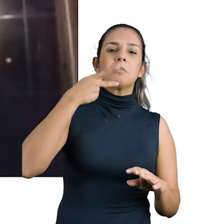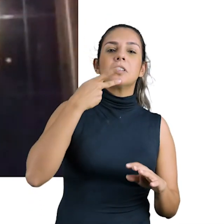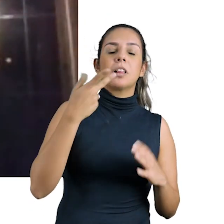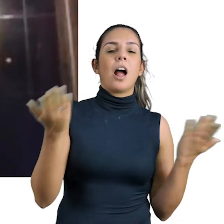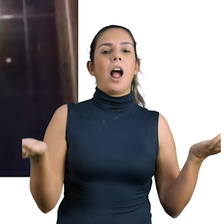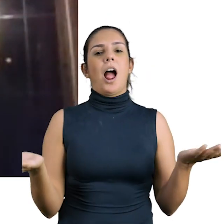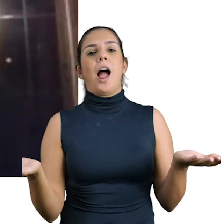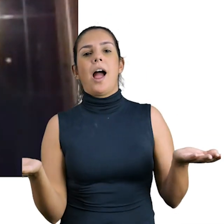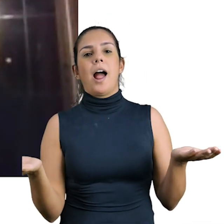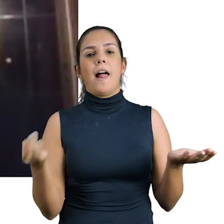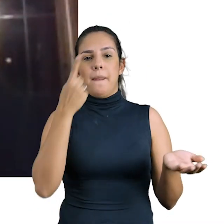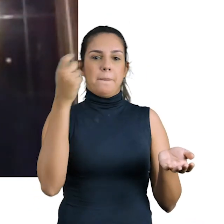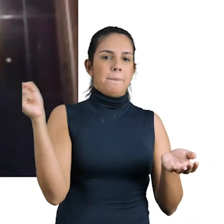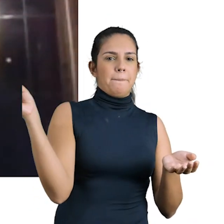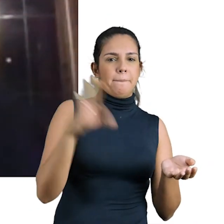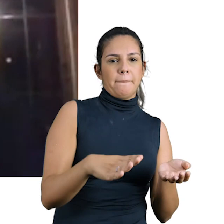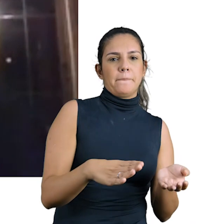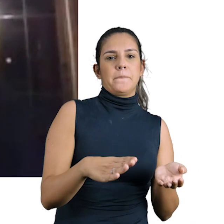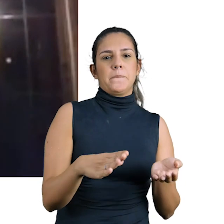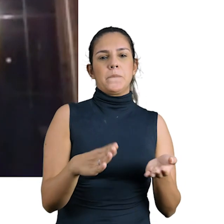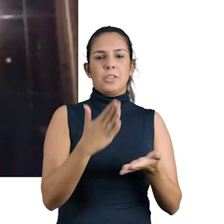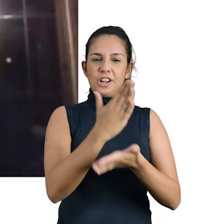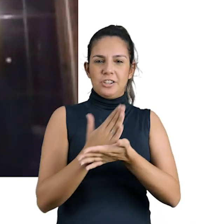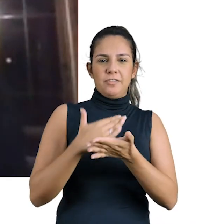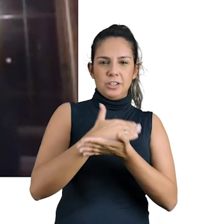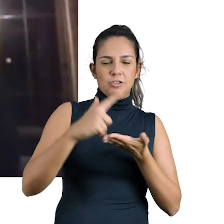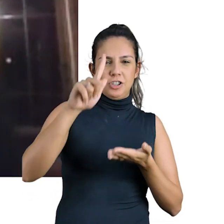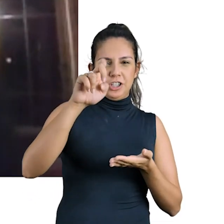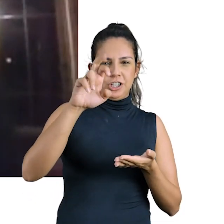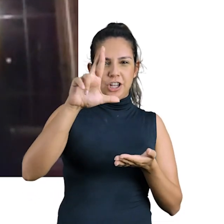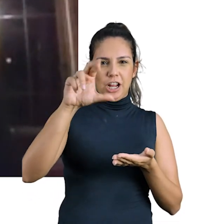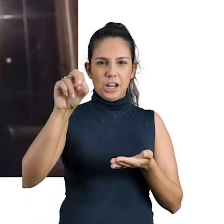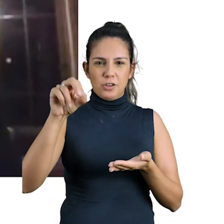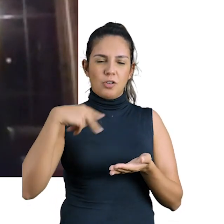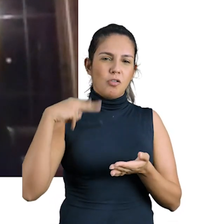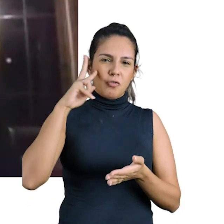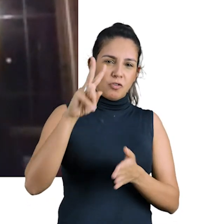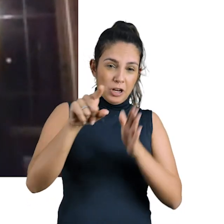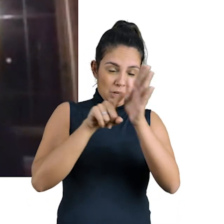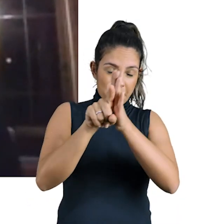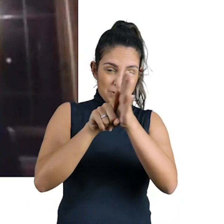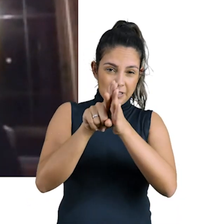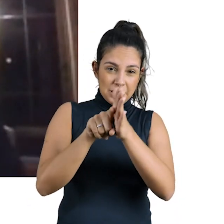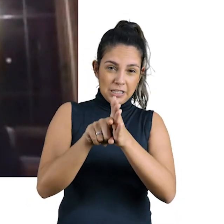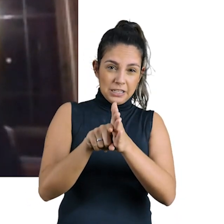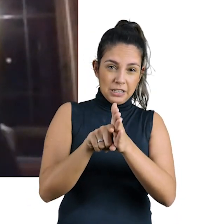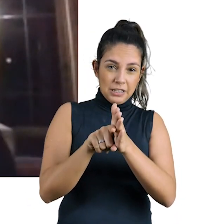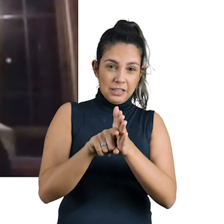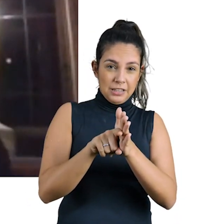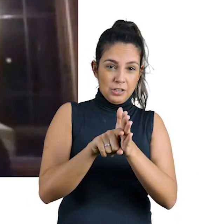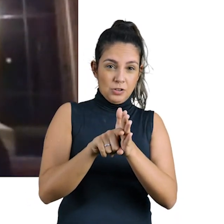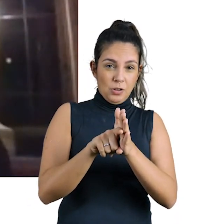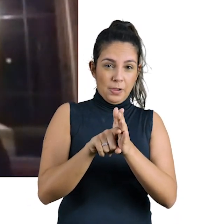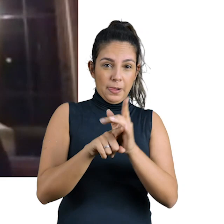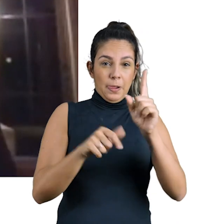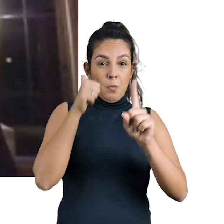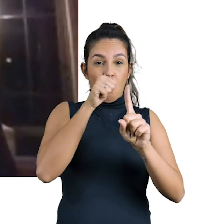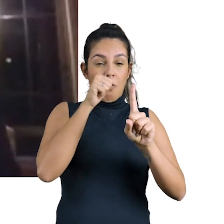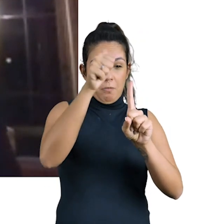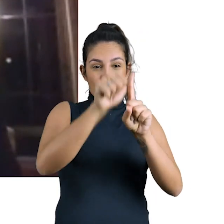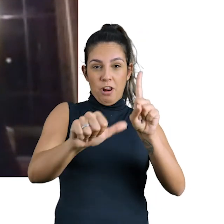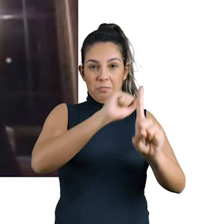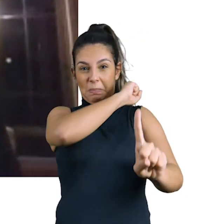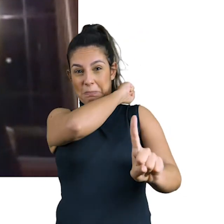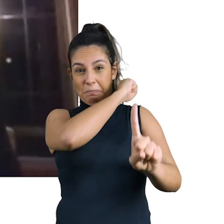dizendo, uma nova divisão de gênero, eu vejo o contrário. As pesquisas mostram que o feminicídio